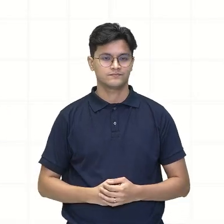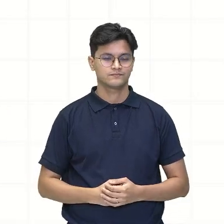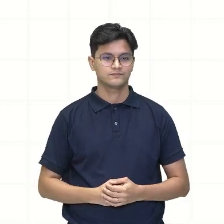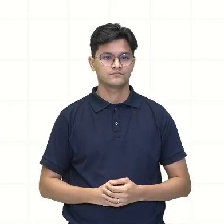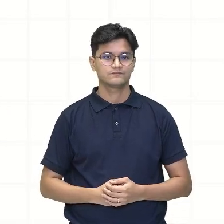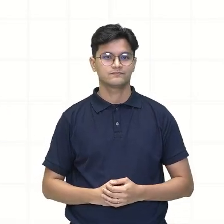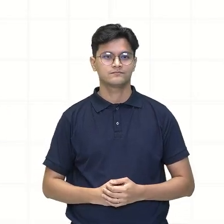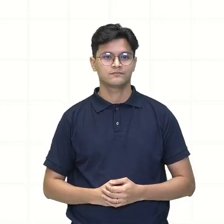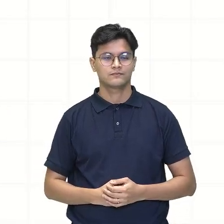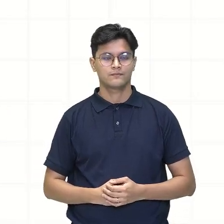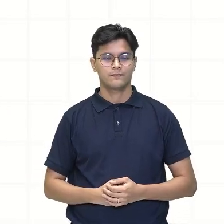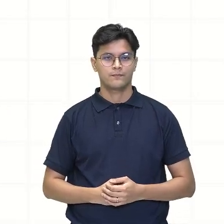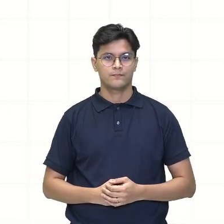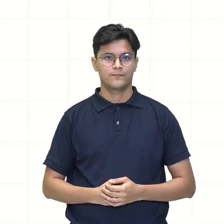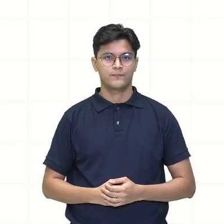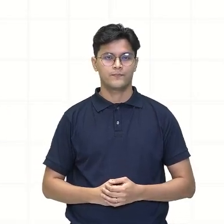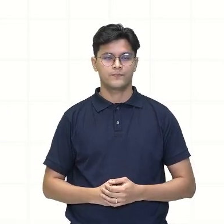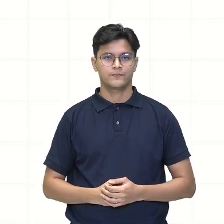número